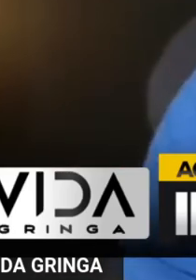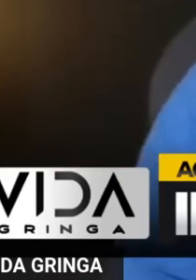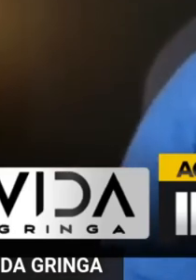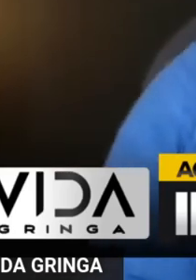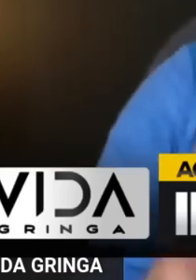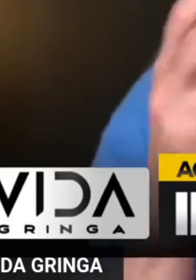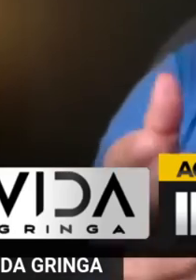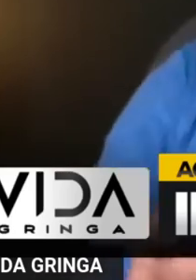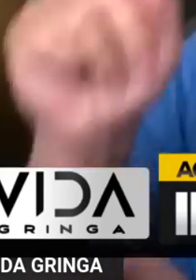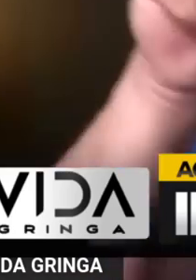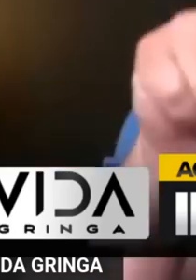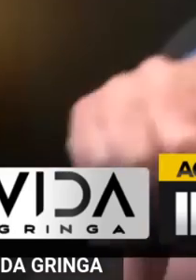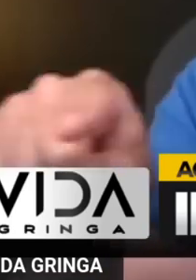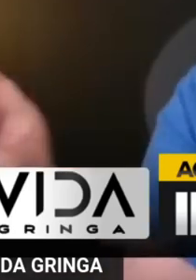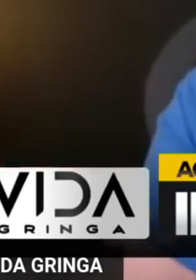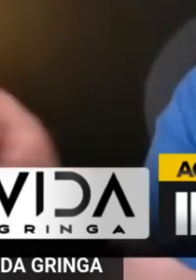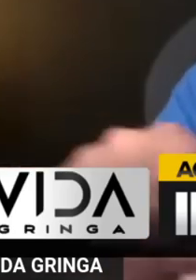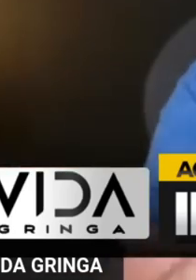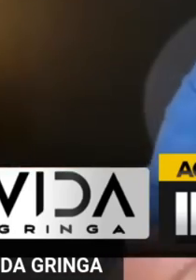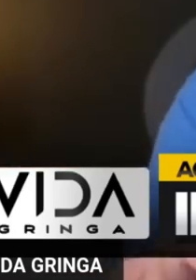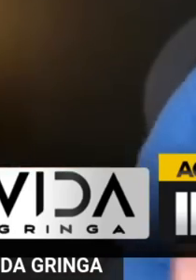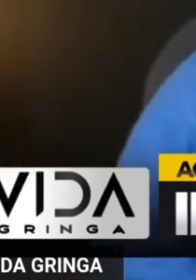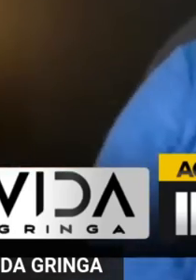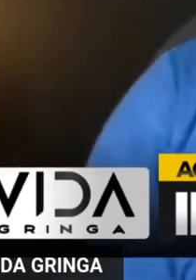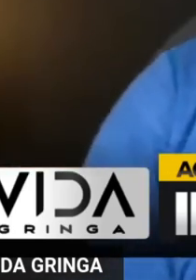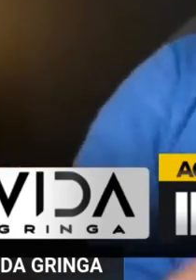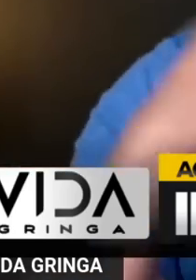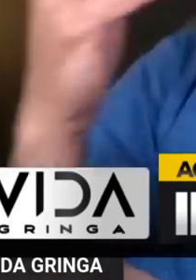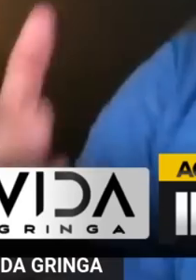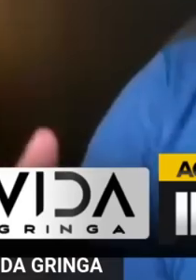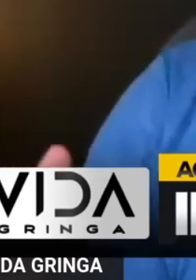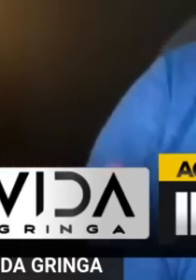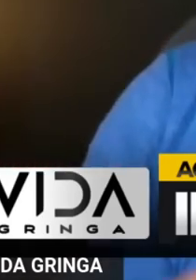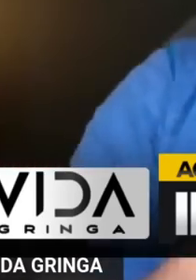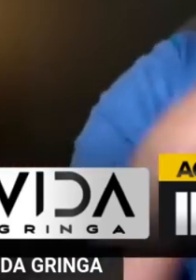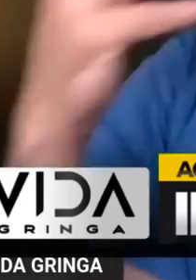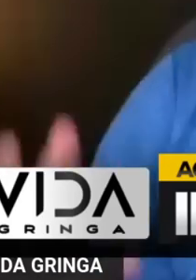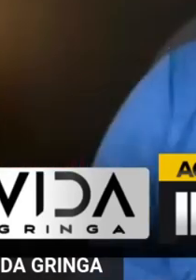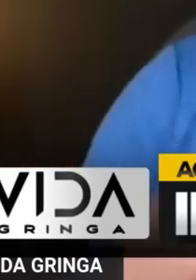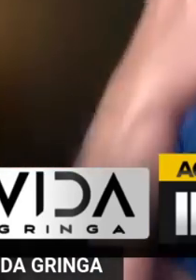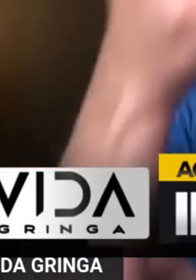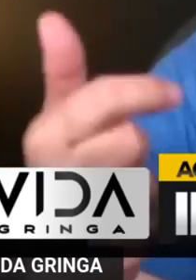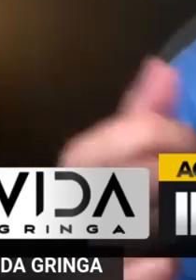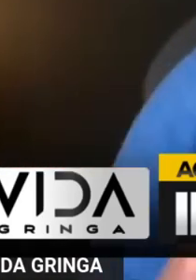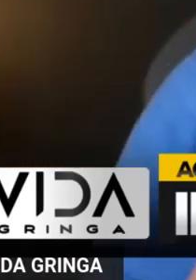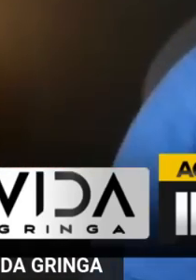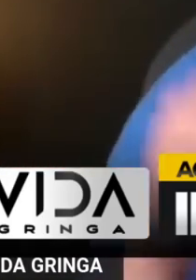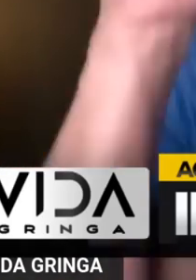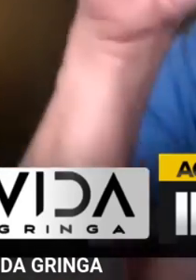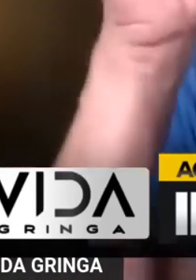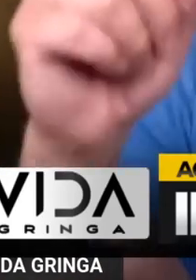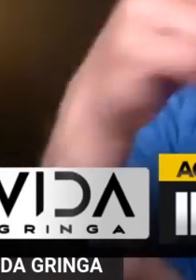ajudar, você pode ajudar com o Pix, aqui está o Pix na tela, você pode nos ajudar, e compartilhando, se inscrevendo, dando seu